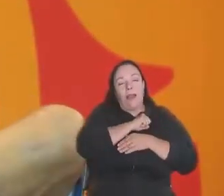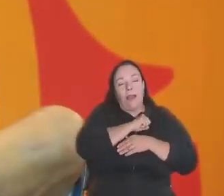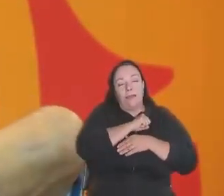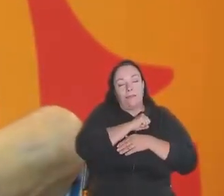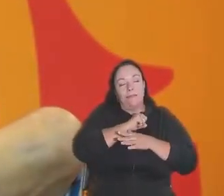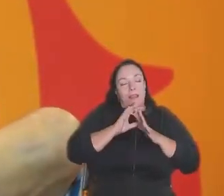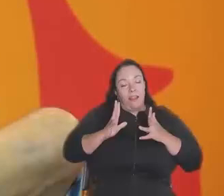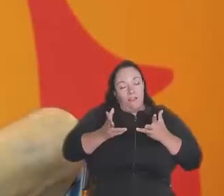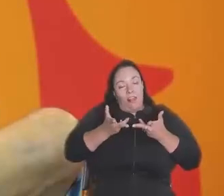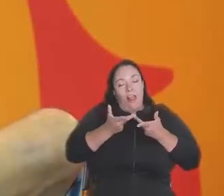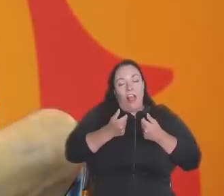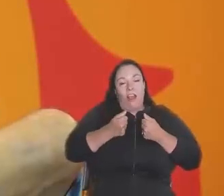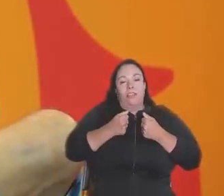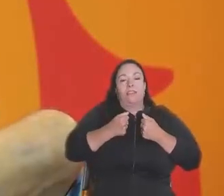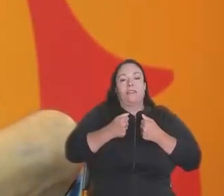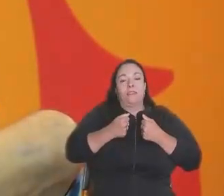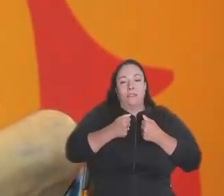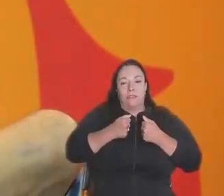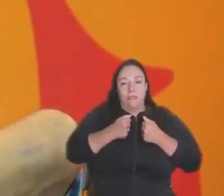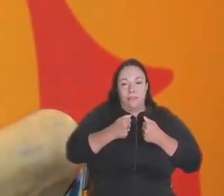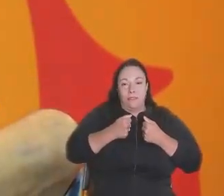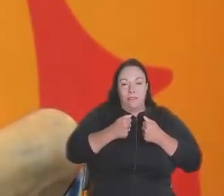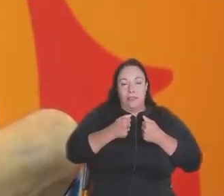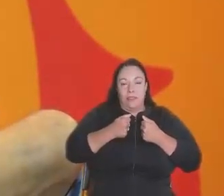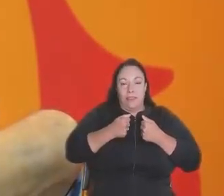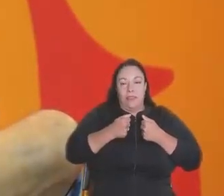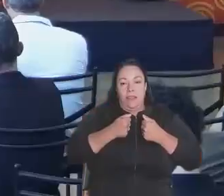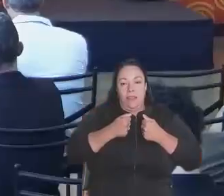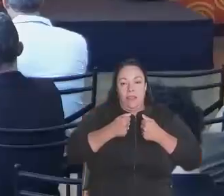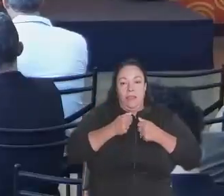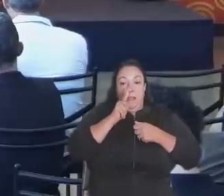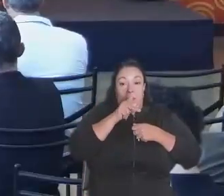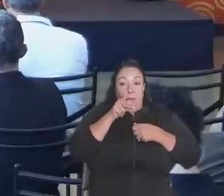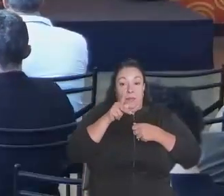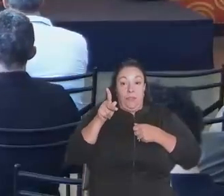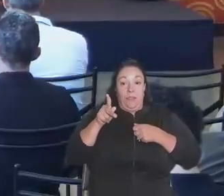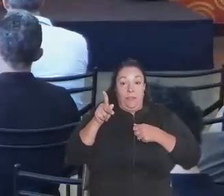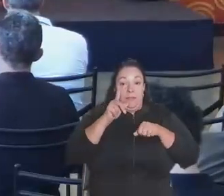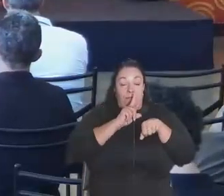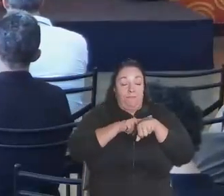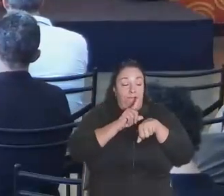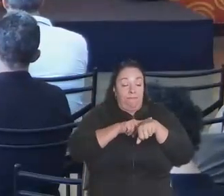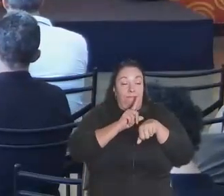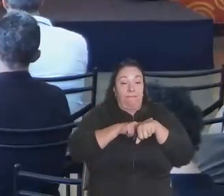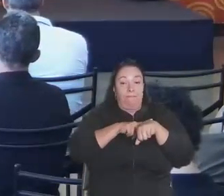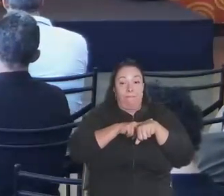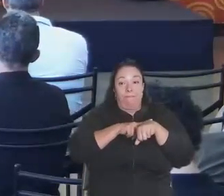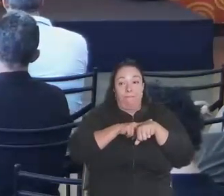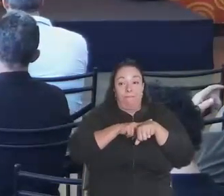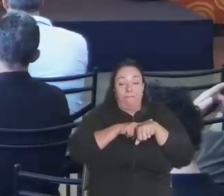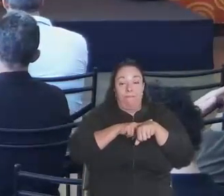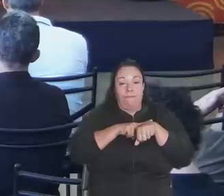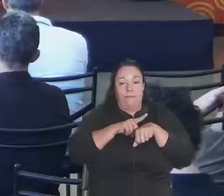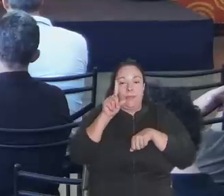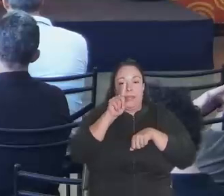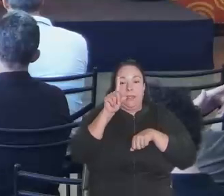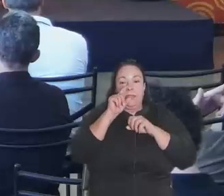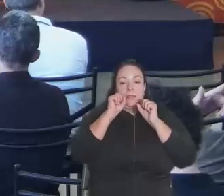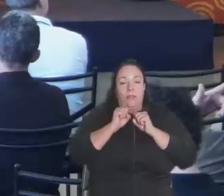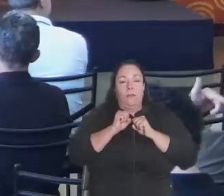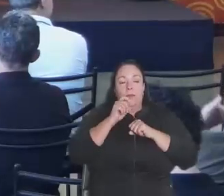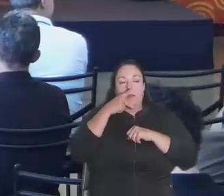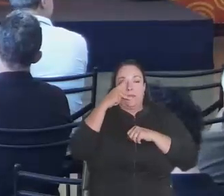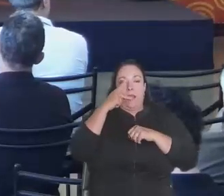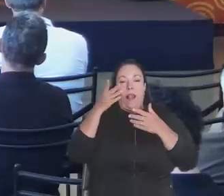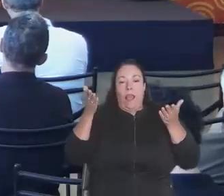Maravilhosas. Professor, já me avisaram do tempo ali, então eu estou apertada, mas você não pode deixar de nos falar